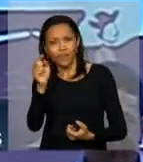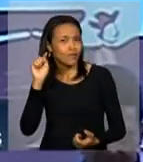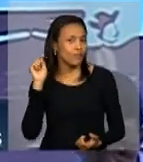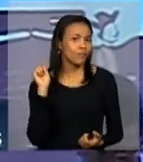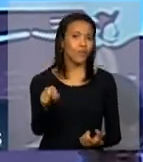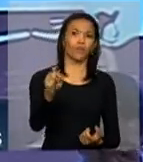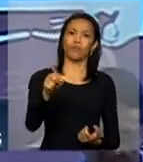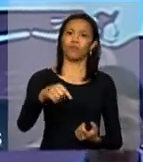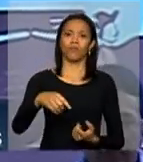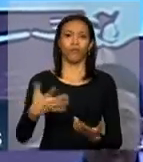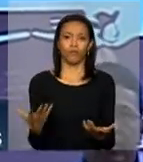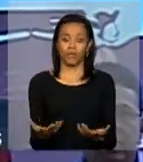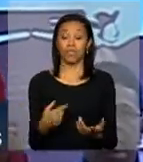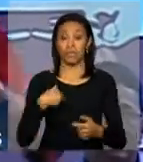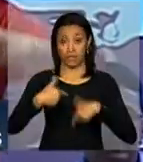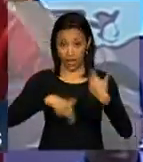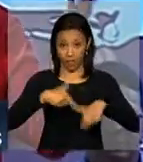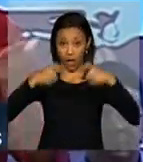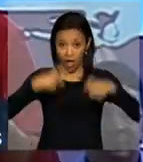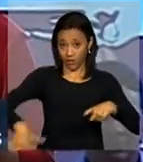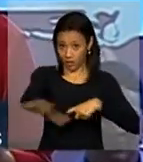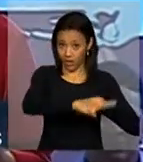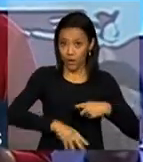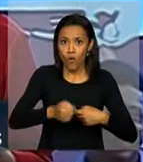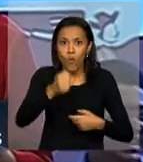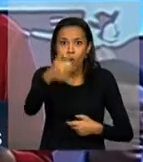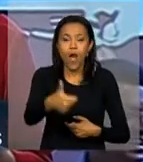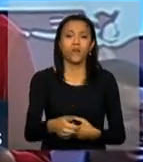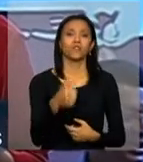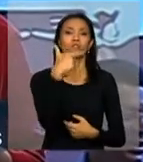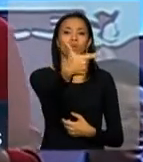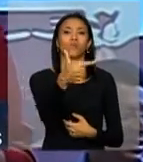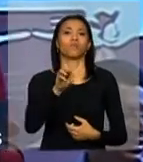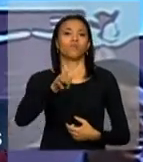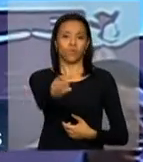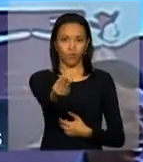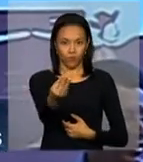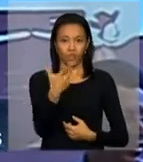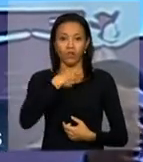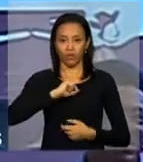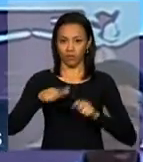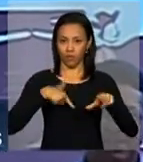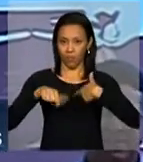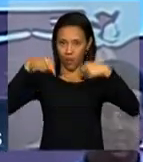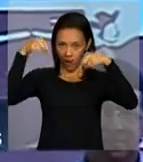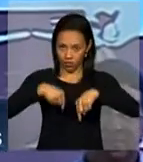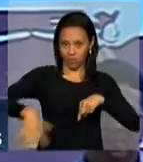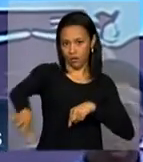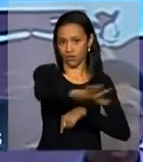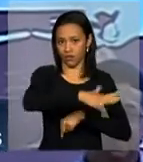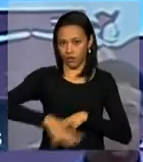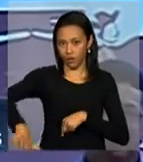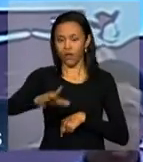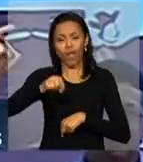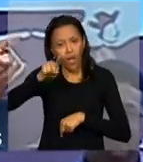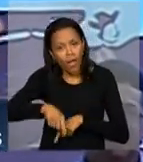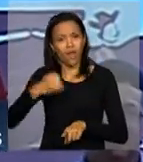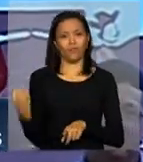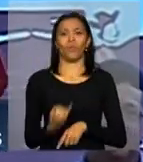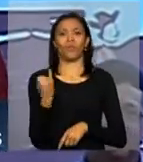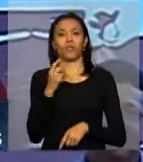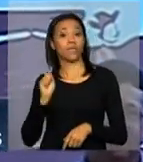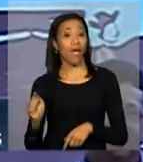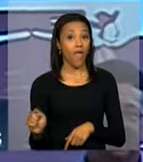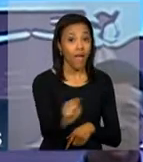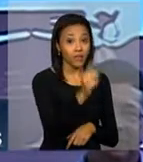1.600.000 produtores, enfim, quase 2 milhões de produtores, são essenciais, eles e